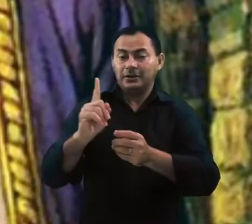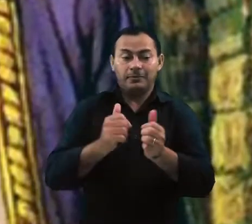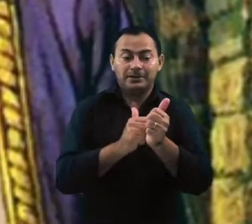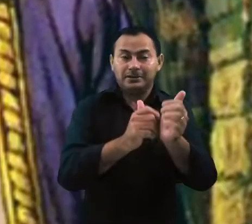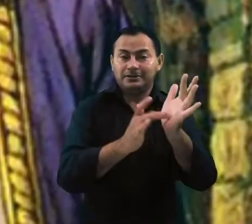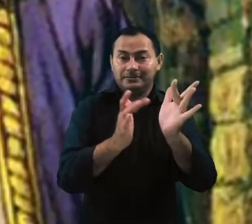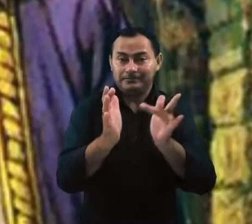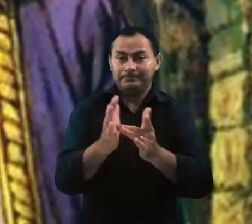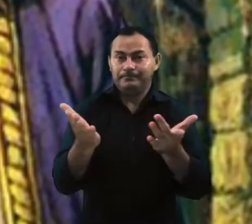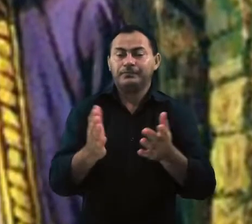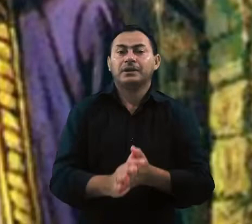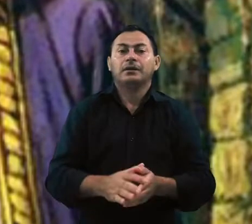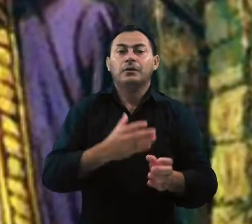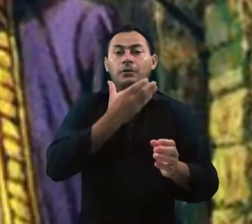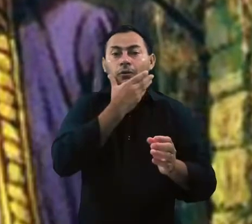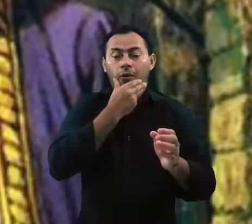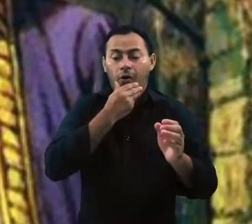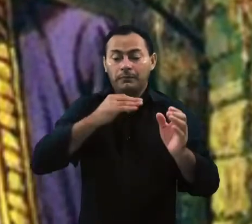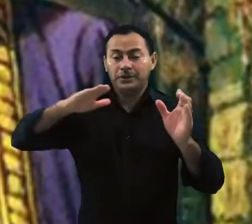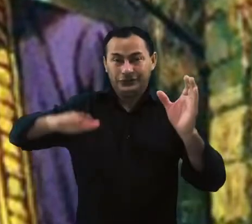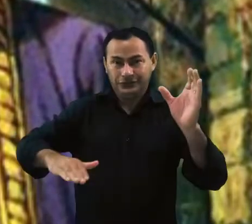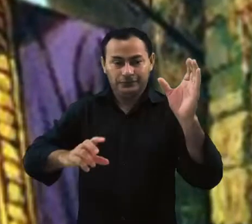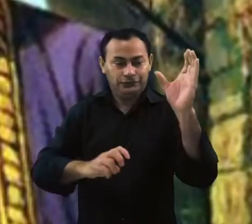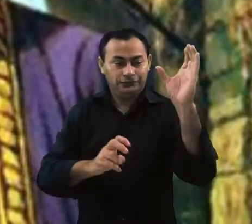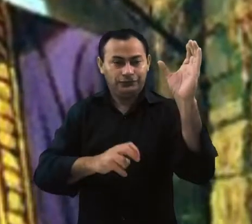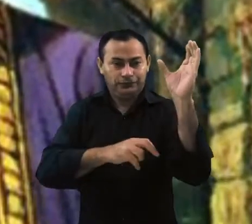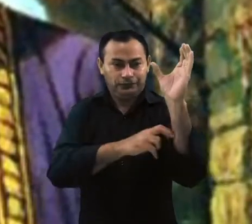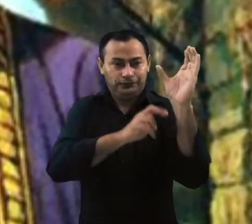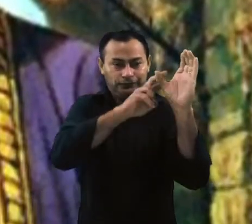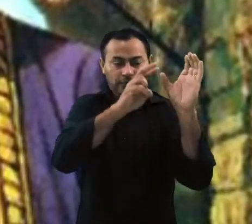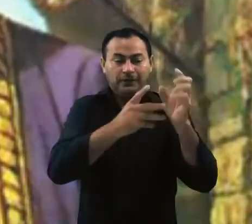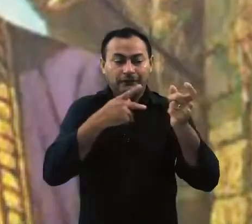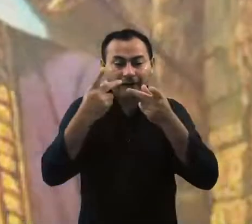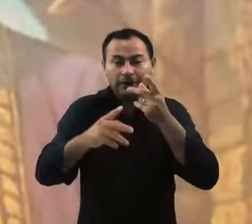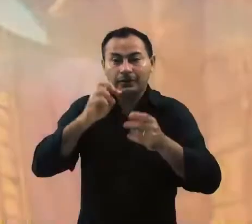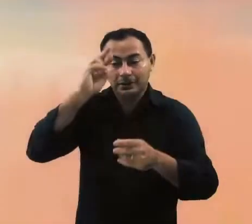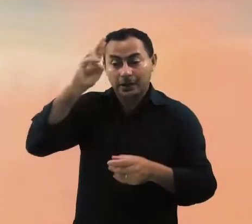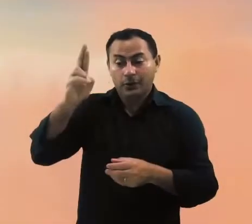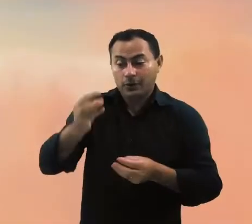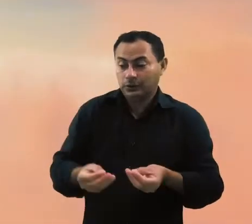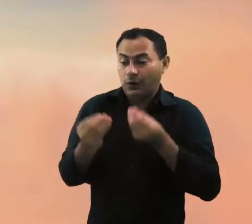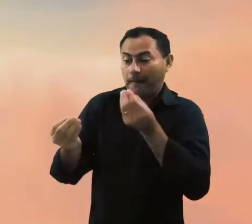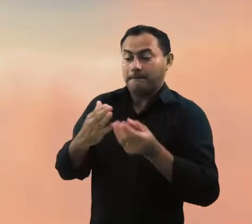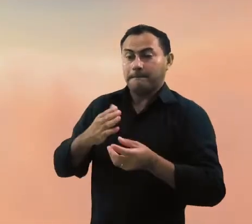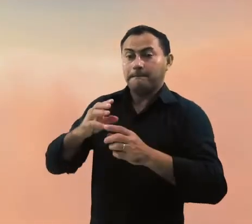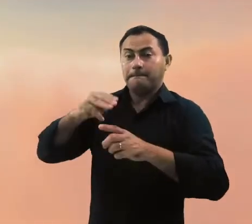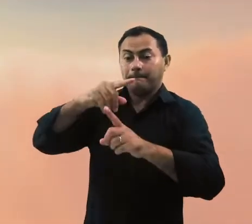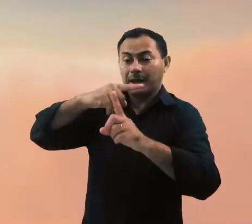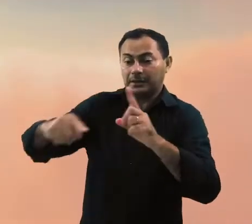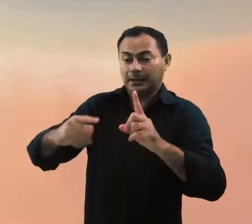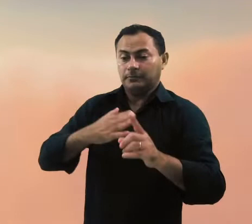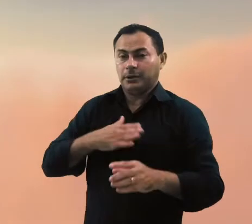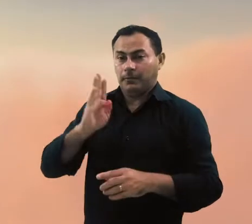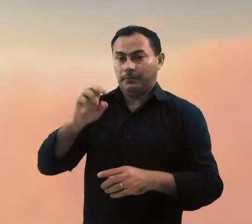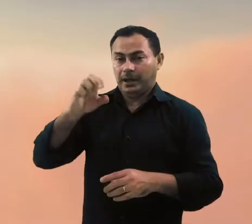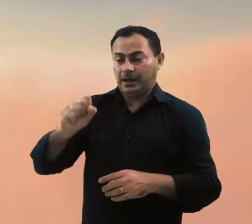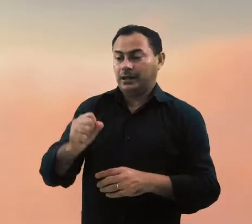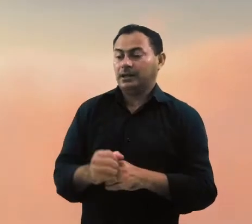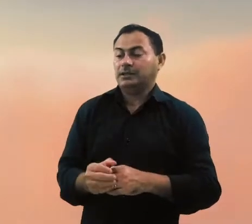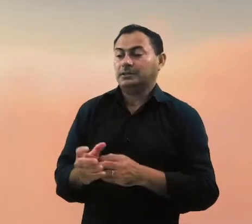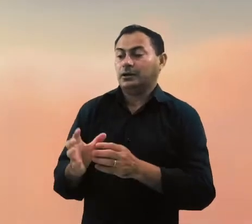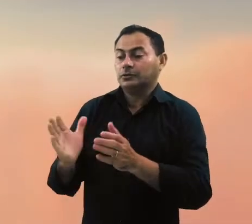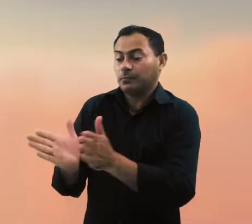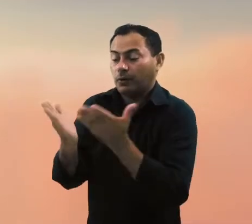desfazer das suas riquezas o Zaqueu abriu mão do seu dinheiro quando eu disse olha senhor estou dando Metade dos meus bens